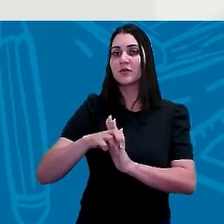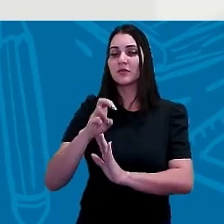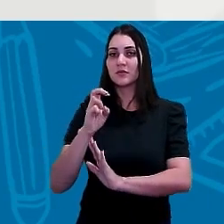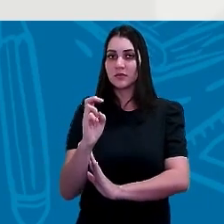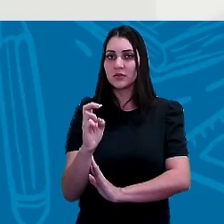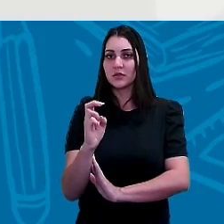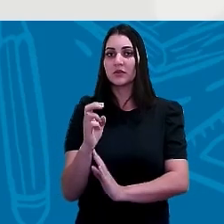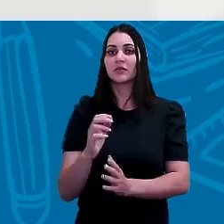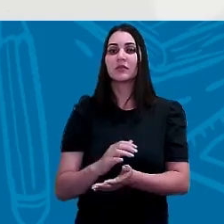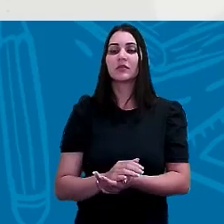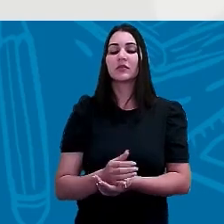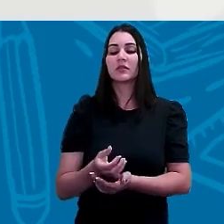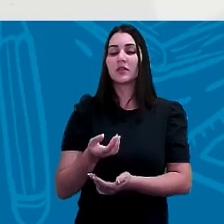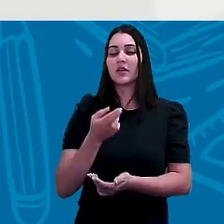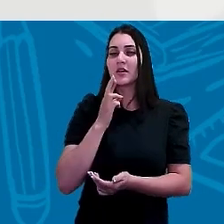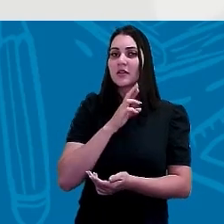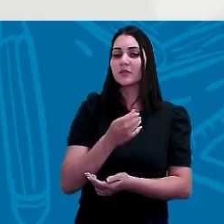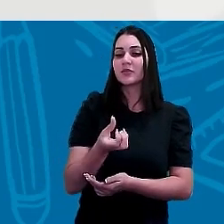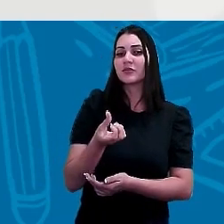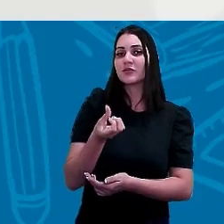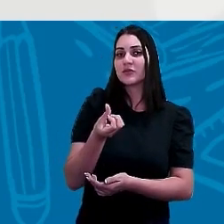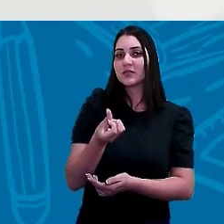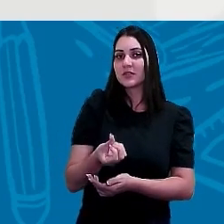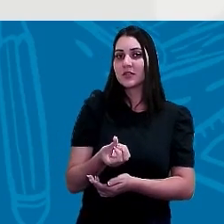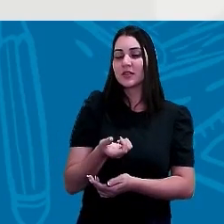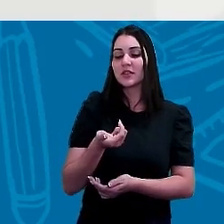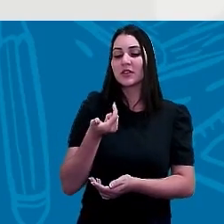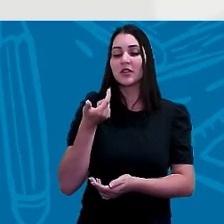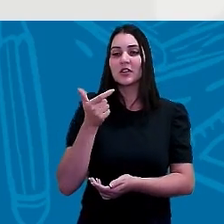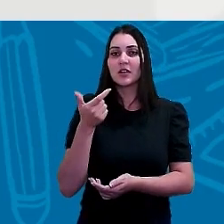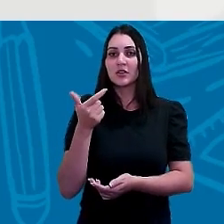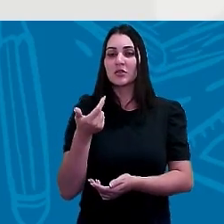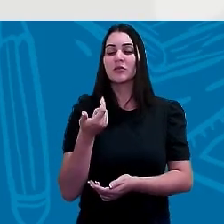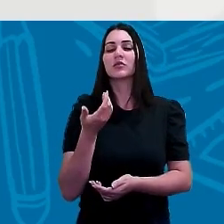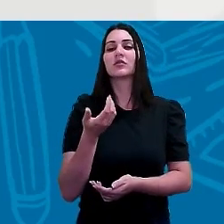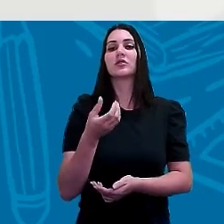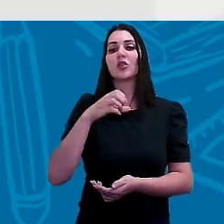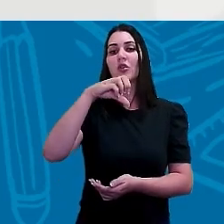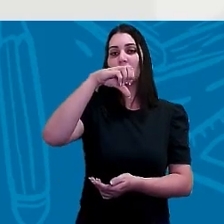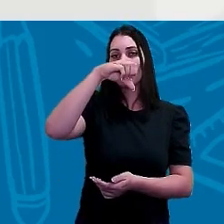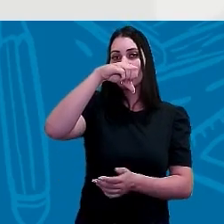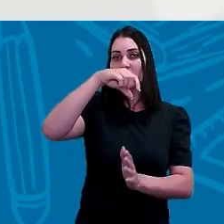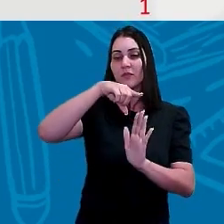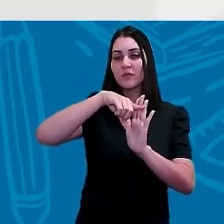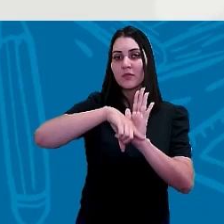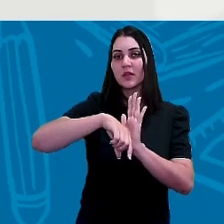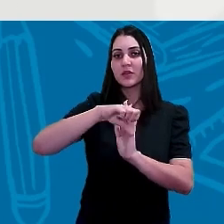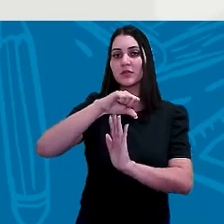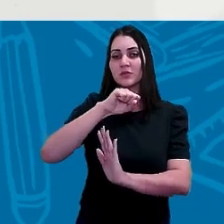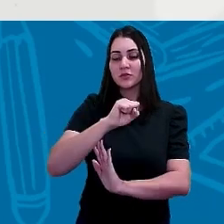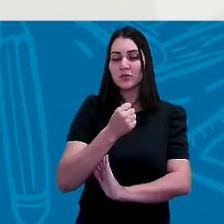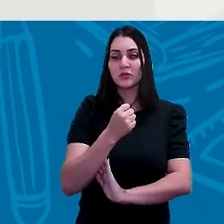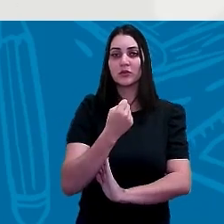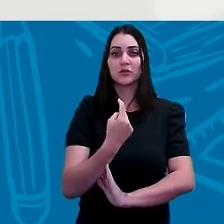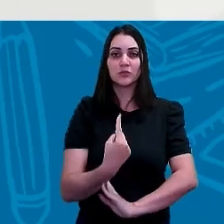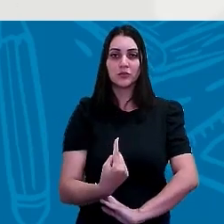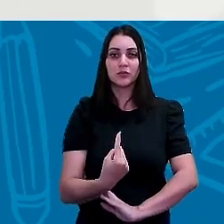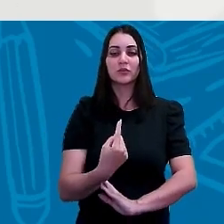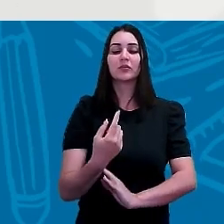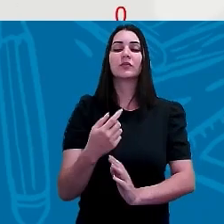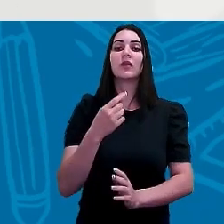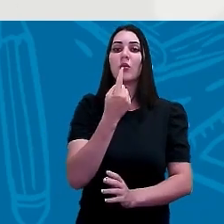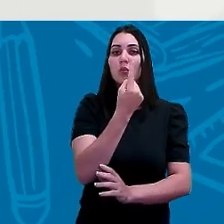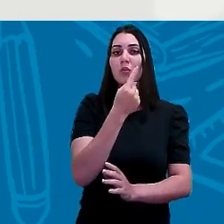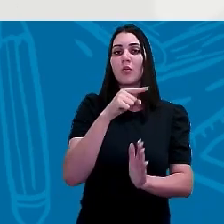5, que dá 6. E as outras contas eu sigo normalmente, ó. 9 menos 8, 1. 1 menos